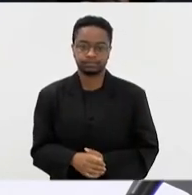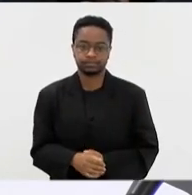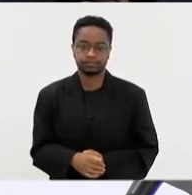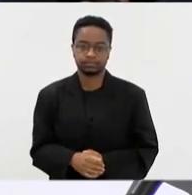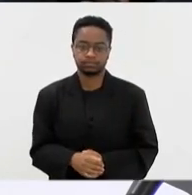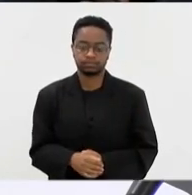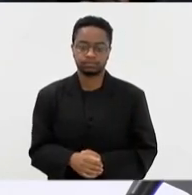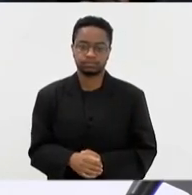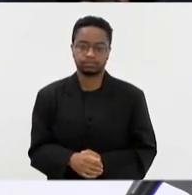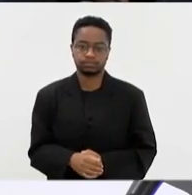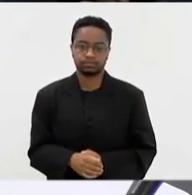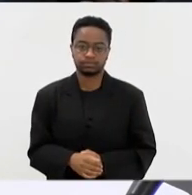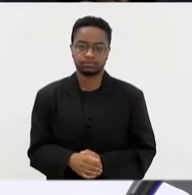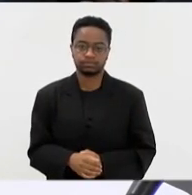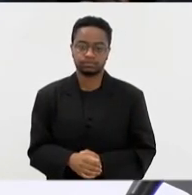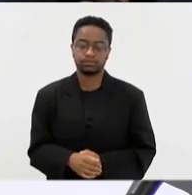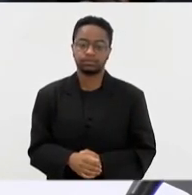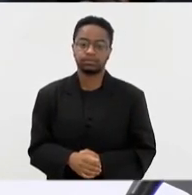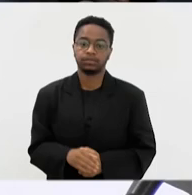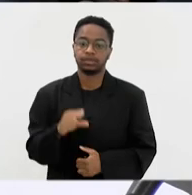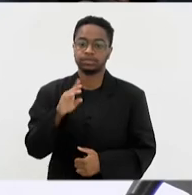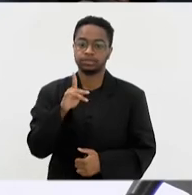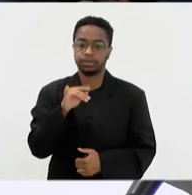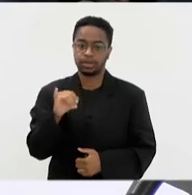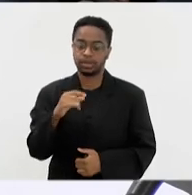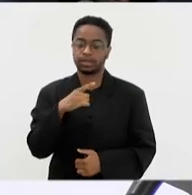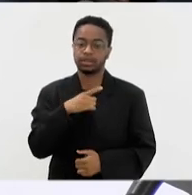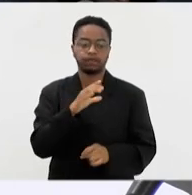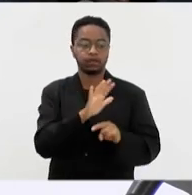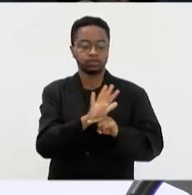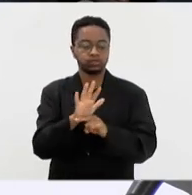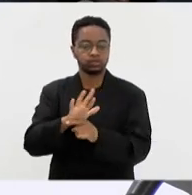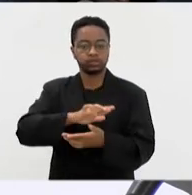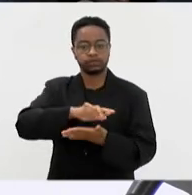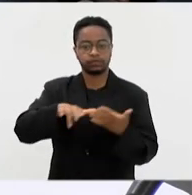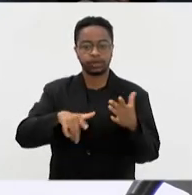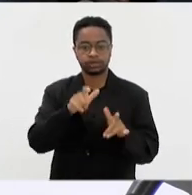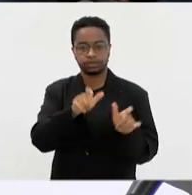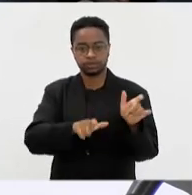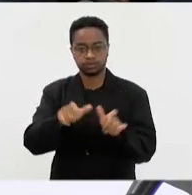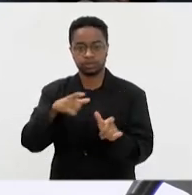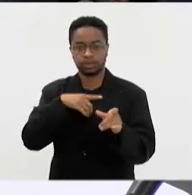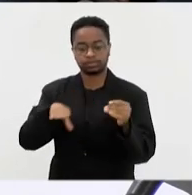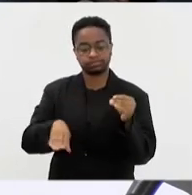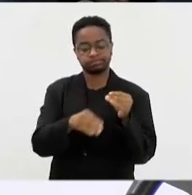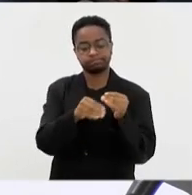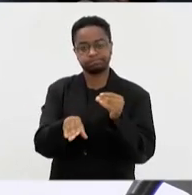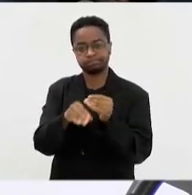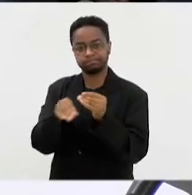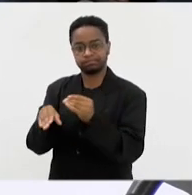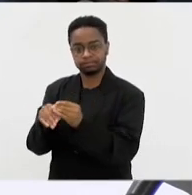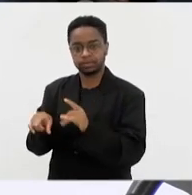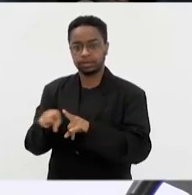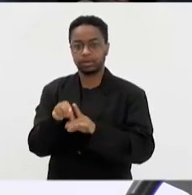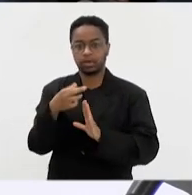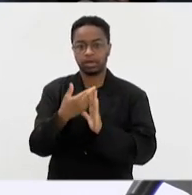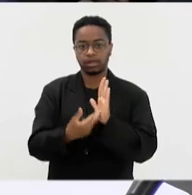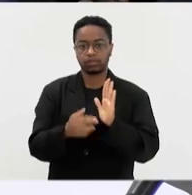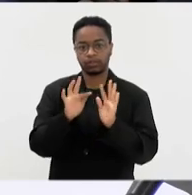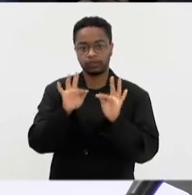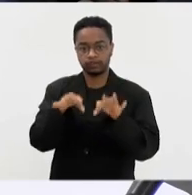A CPI recebeu contribuição de todos. Né? O relatório final foi um